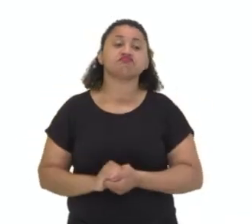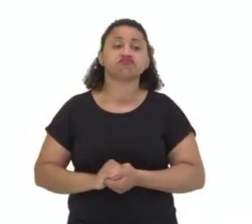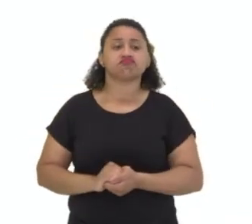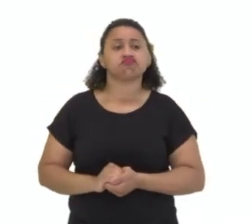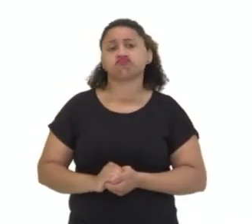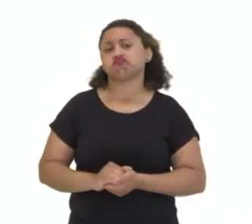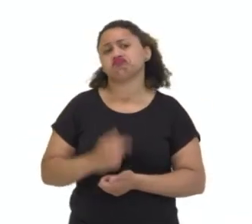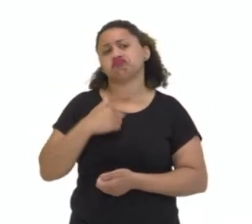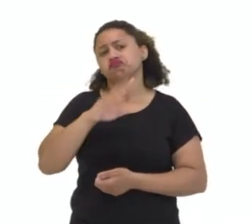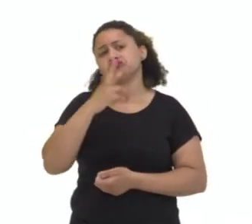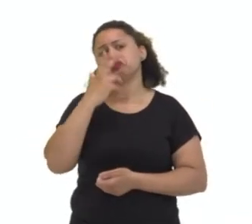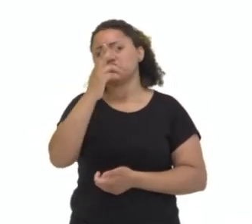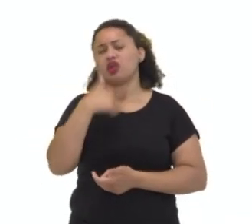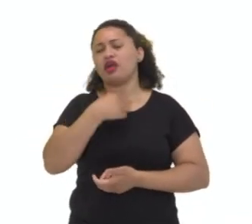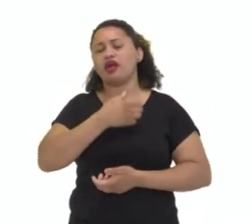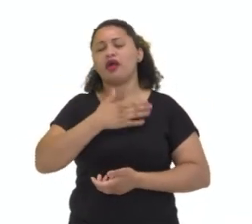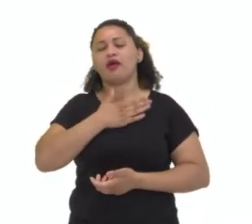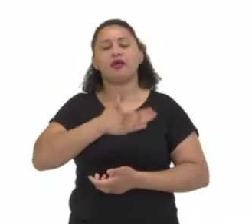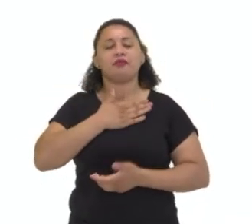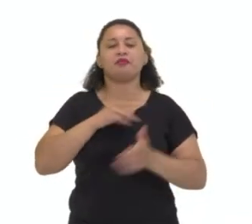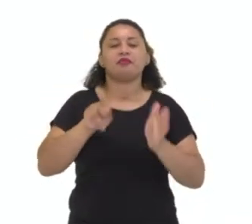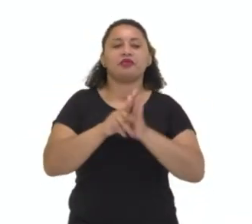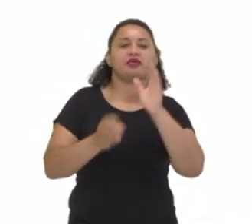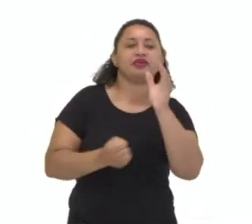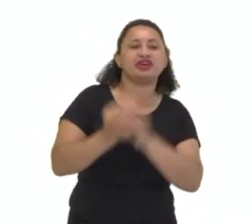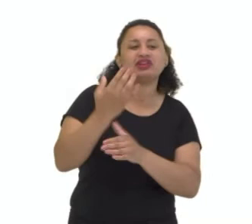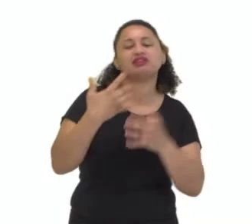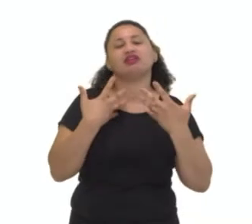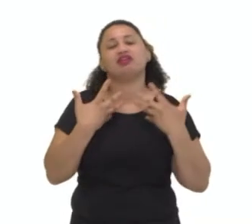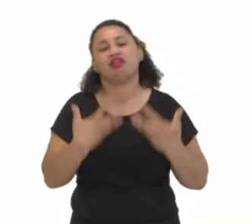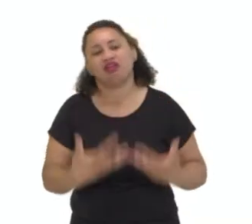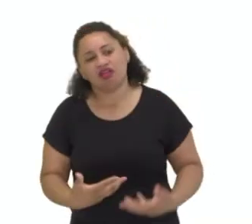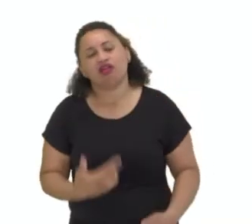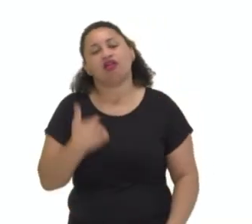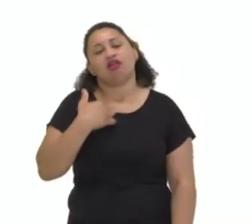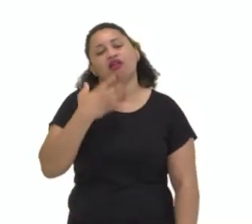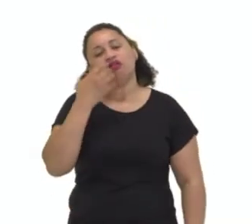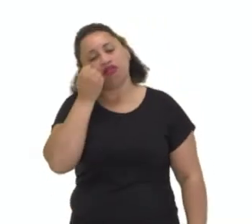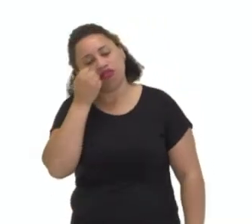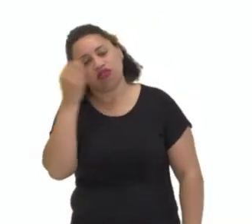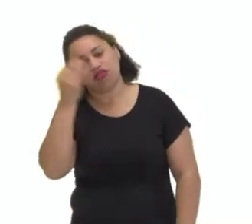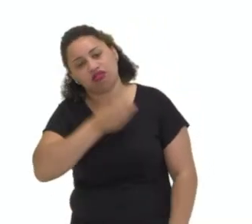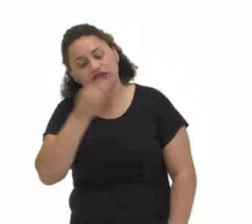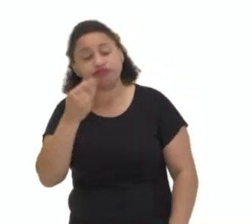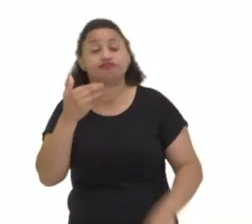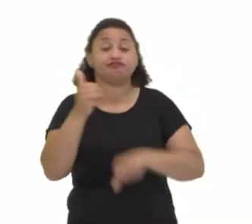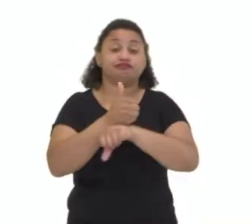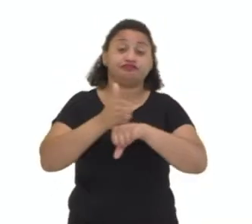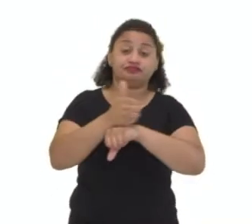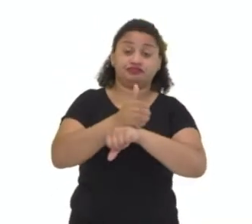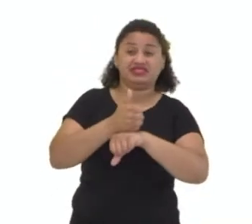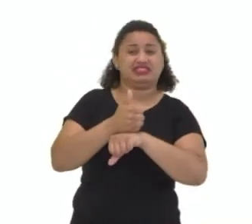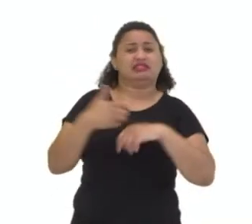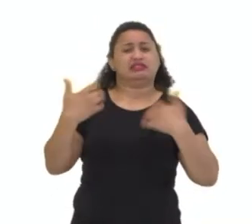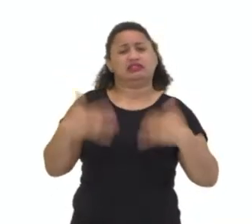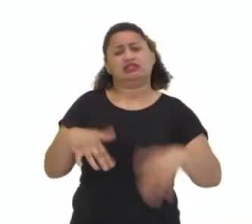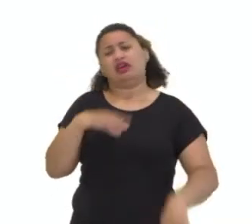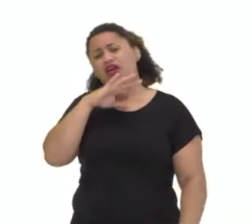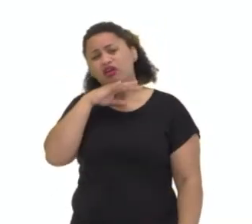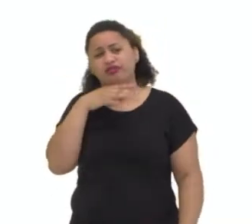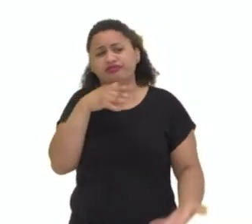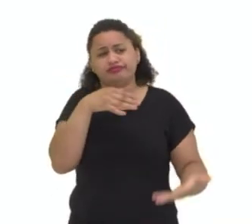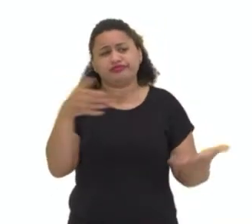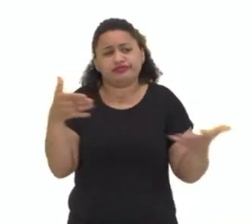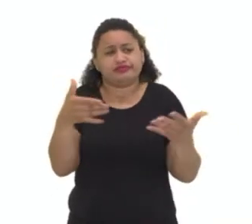que há prazer na criação, só há fadiga, decepção e fracasso. Como profissão, é miserável. Hoje